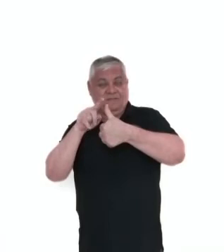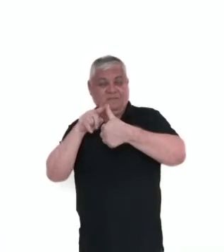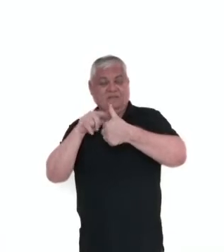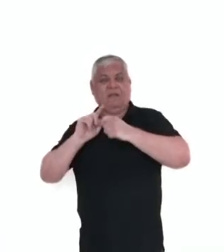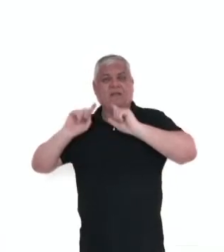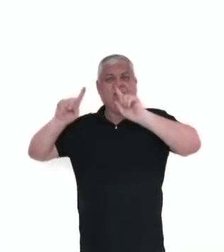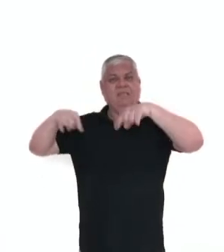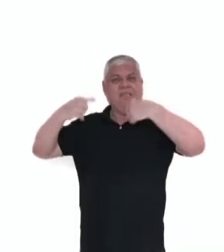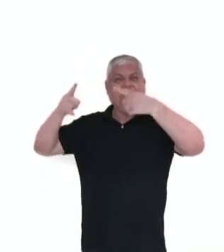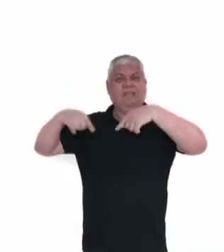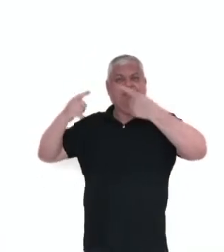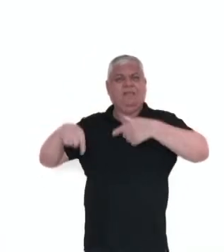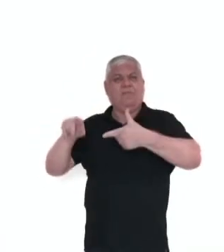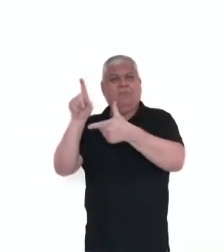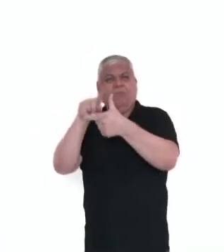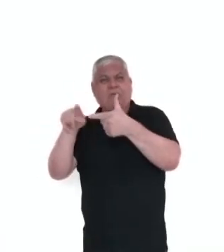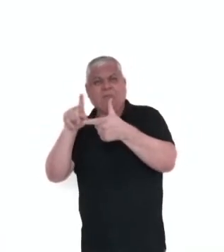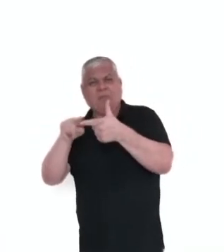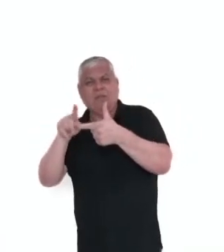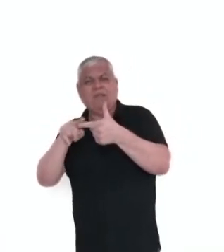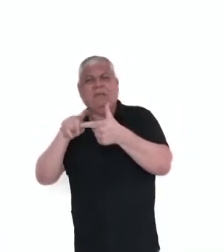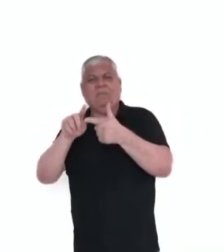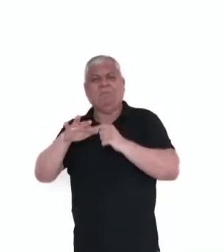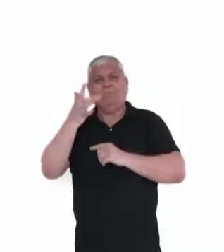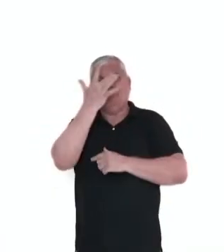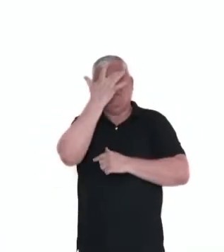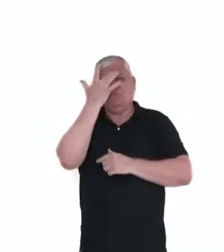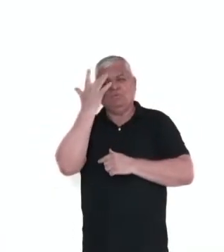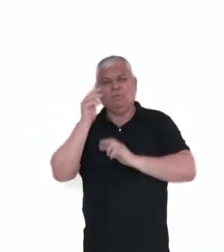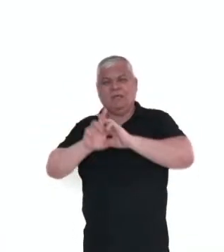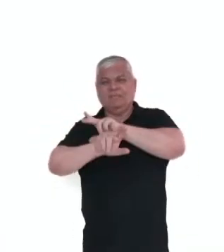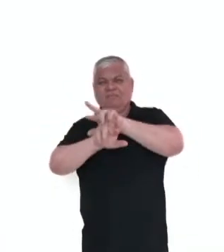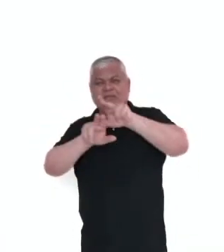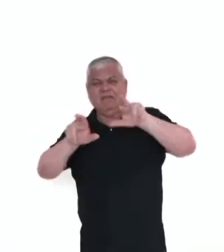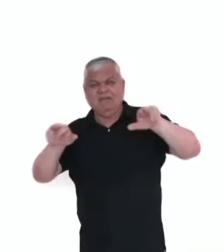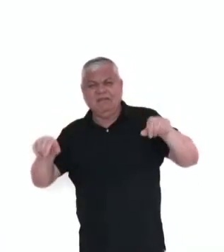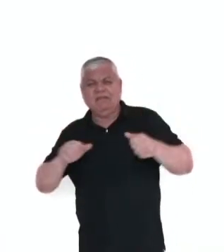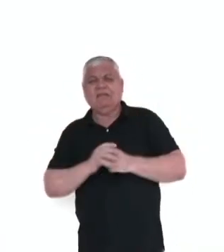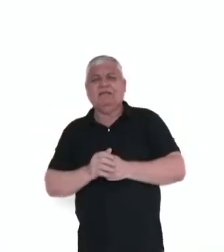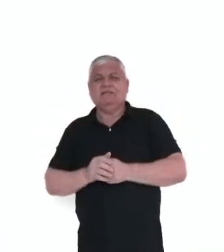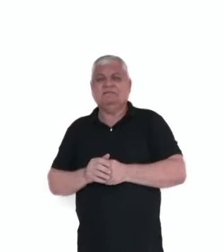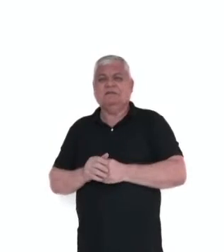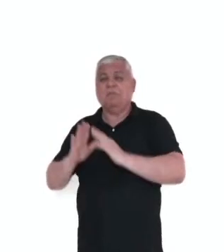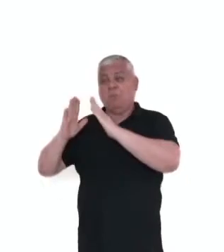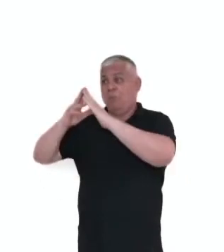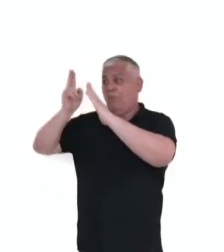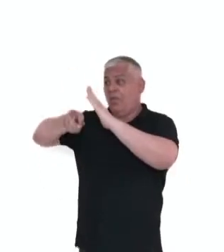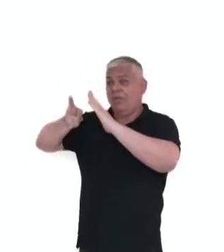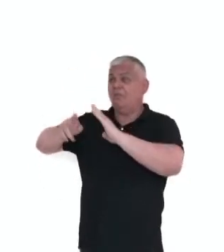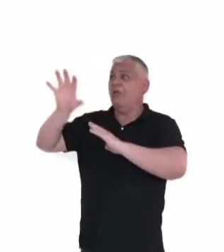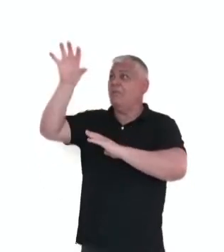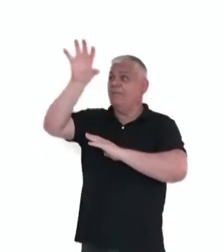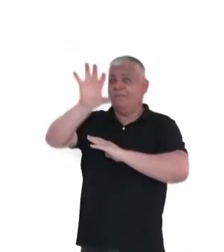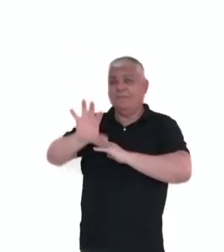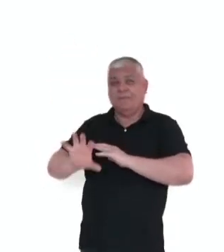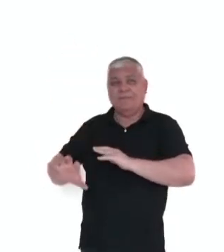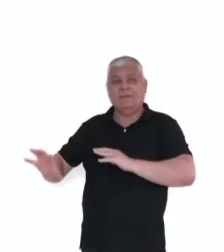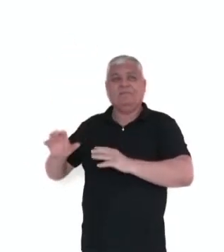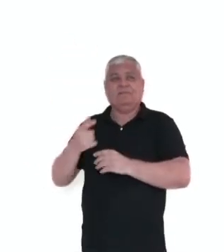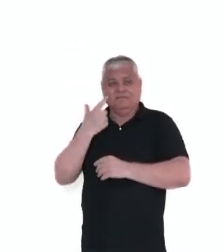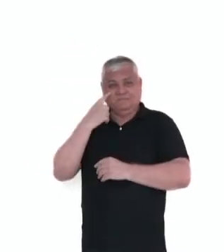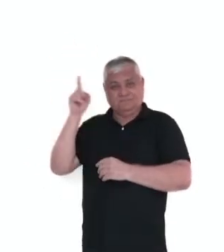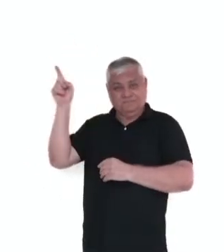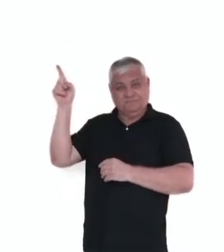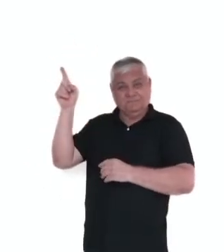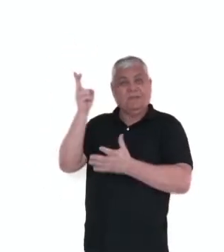causados por etnias distintas que ocupam, então, o mesmo território, né? Então, olha lá, de novo mostrando para vocês aí o mesmo